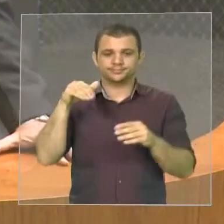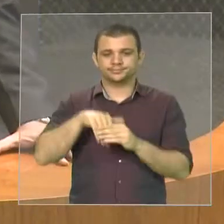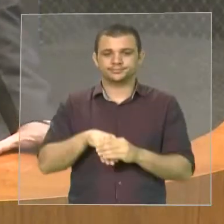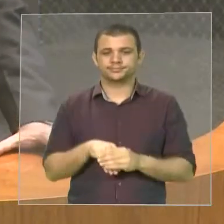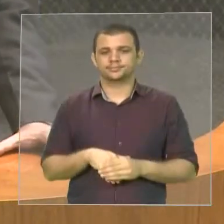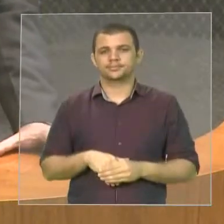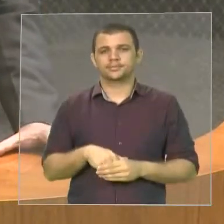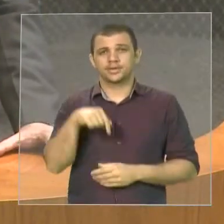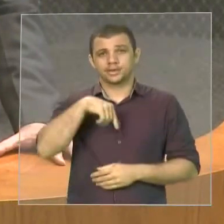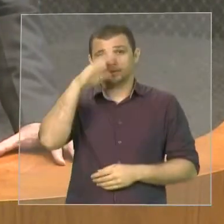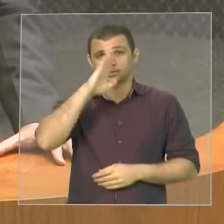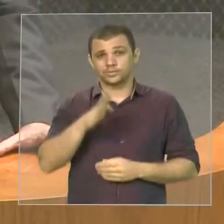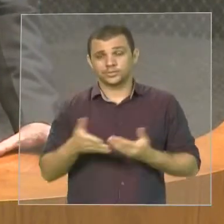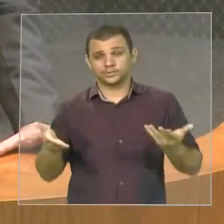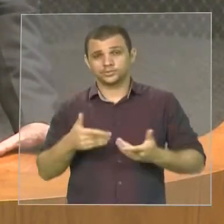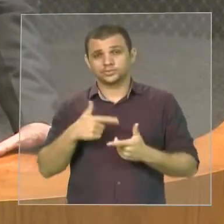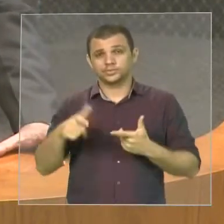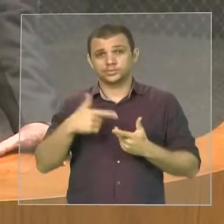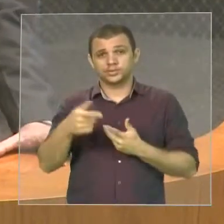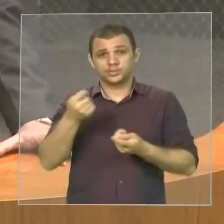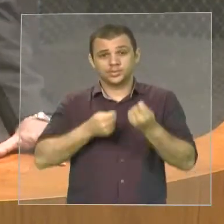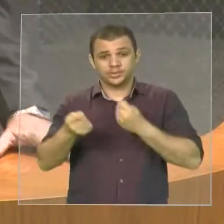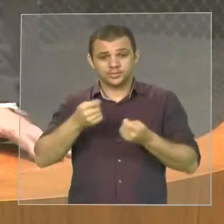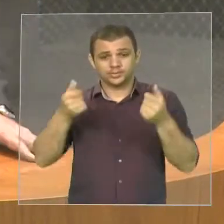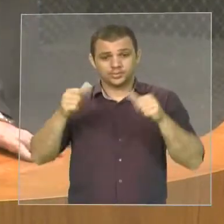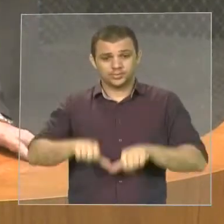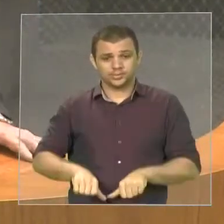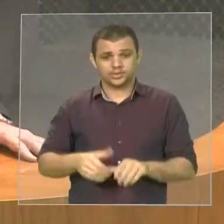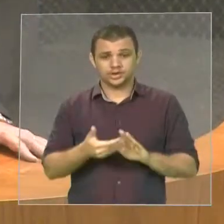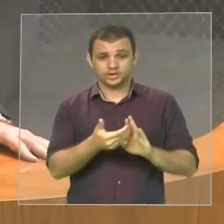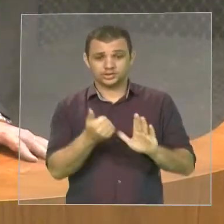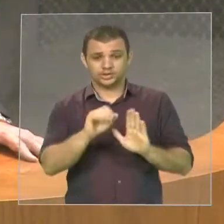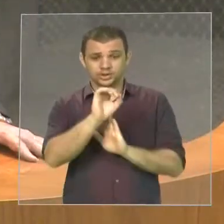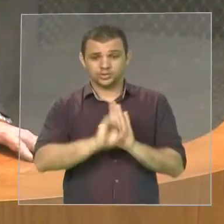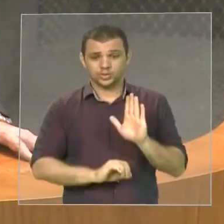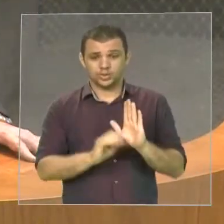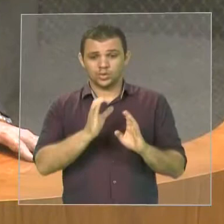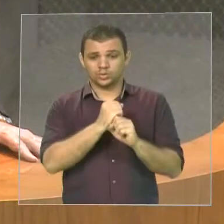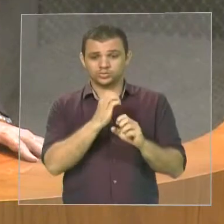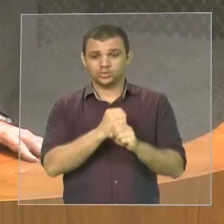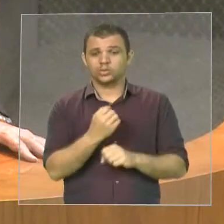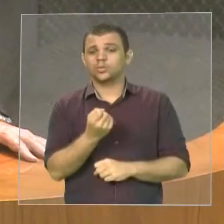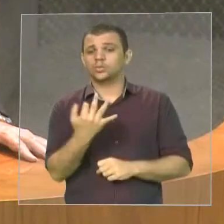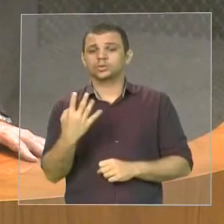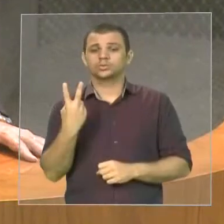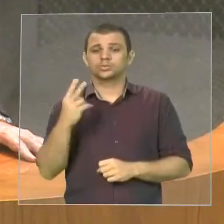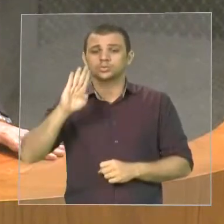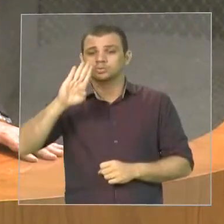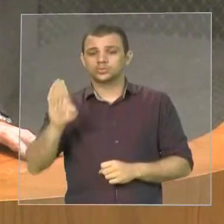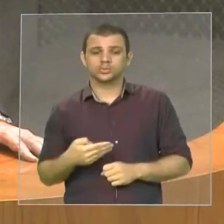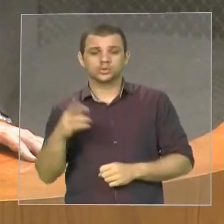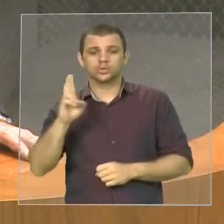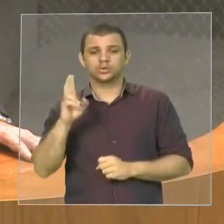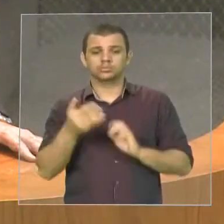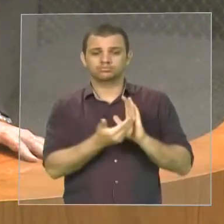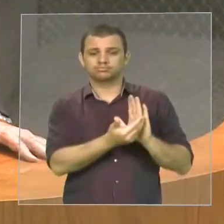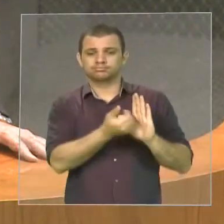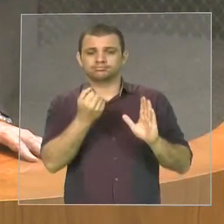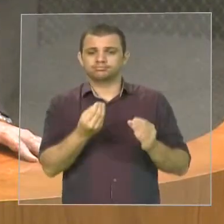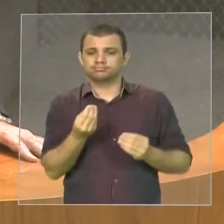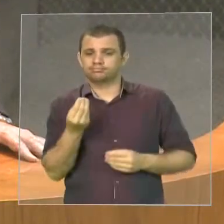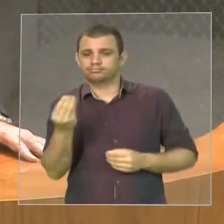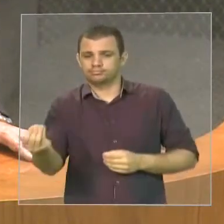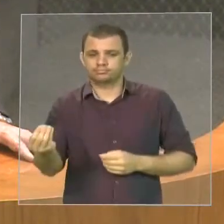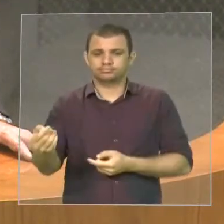problema econômico que ele vive, retirar do orçamento 2 bilhões de reais para botar na mão de